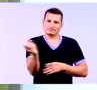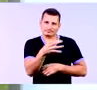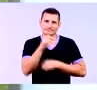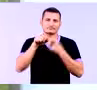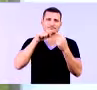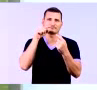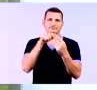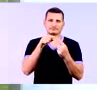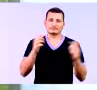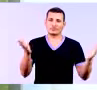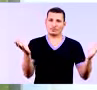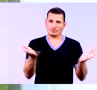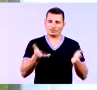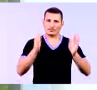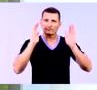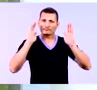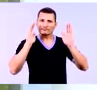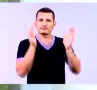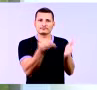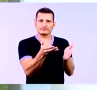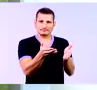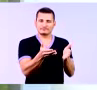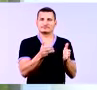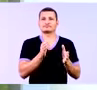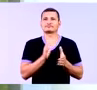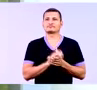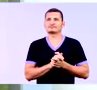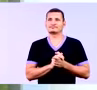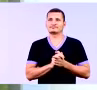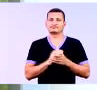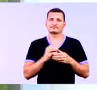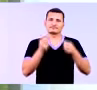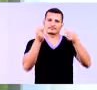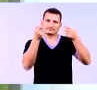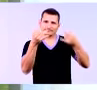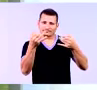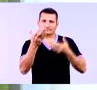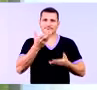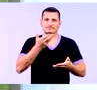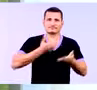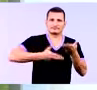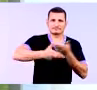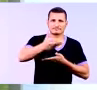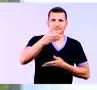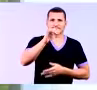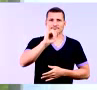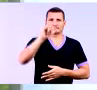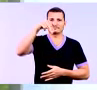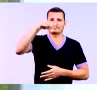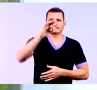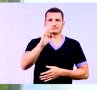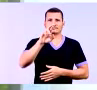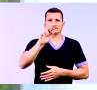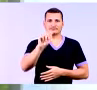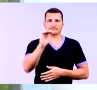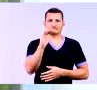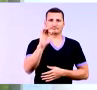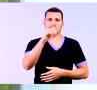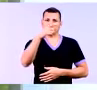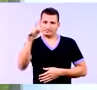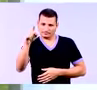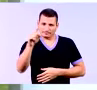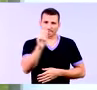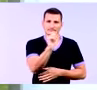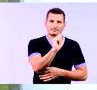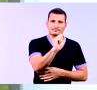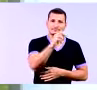objetivos. Hoje, focando falando sobre interatividade, a interação que uma aplicação web tem